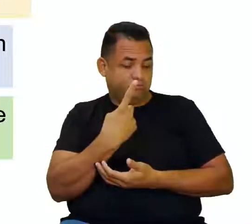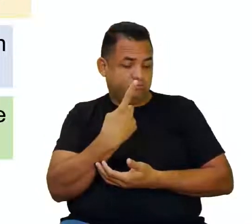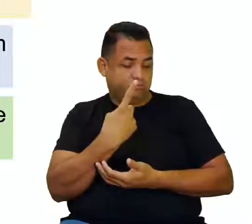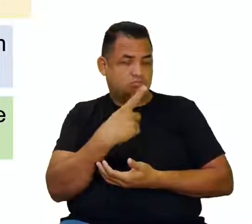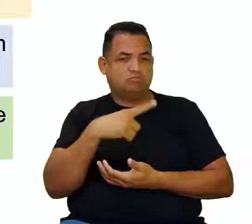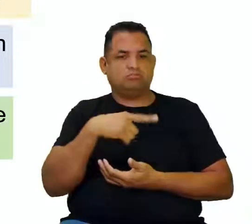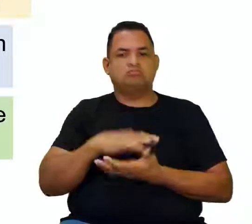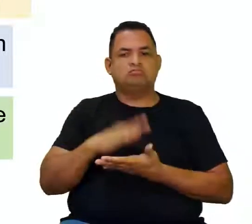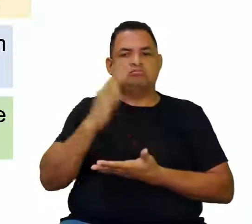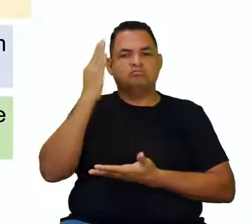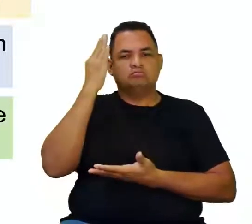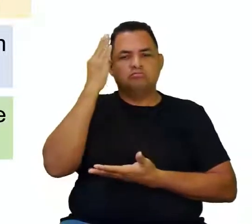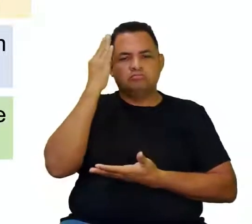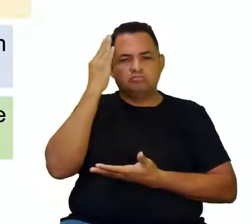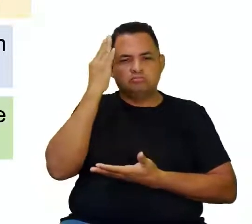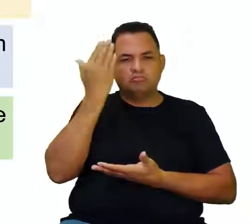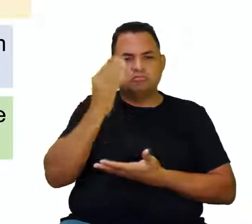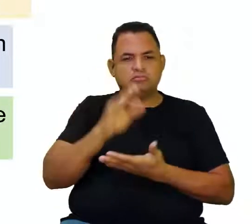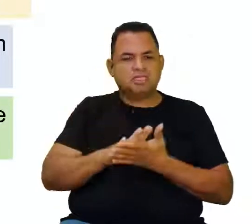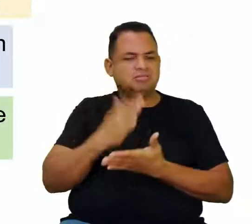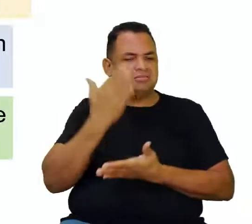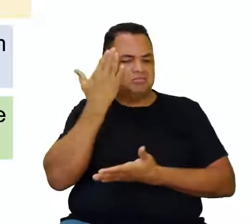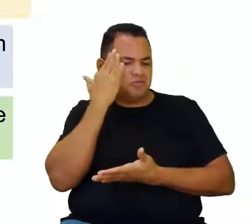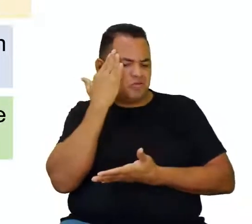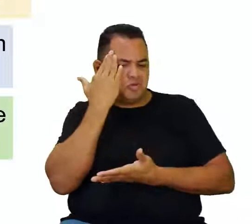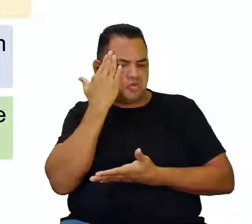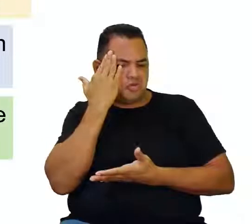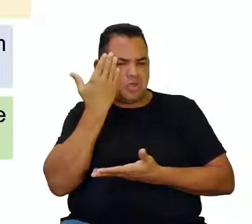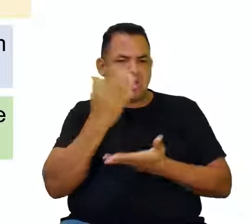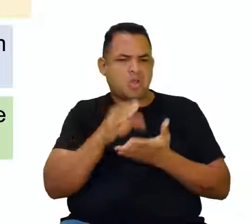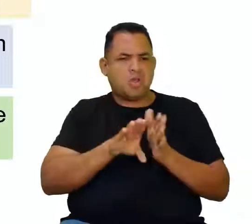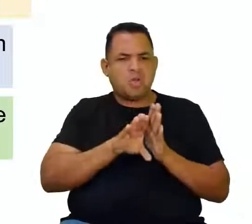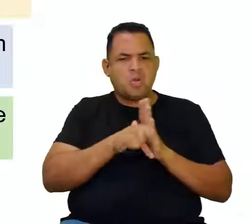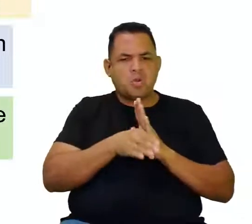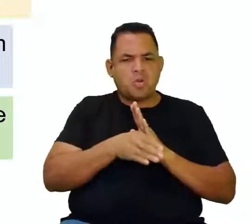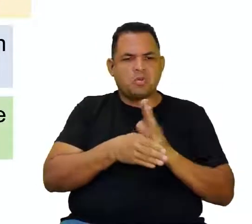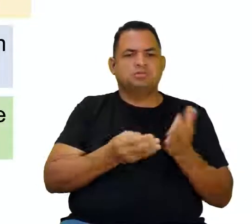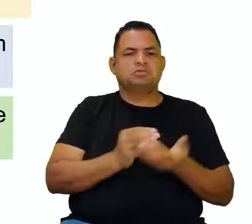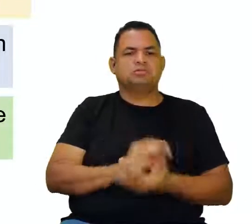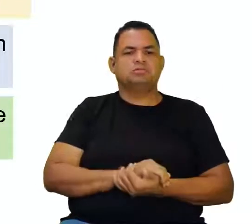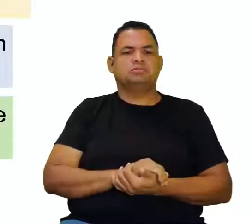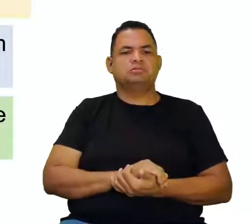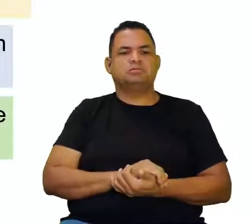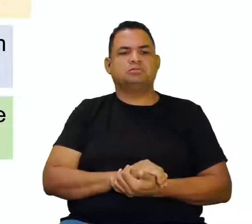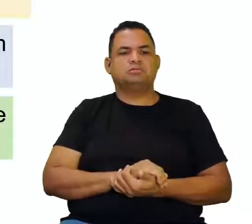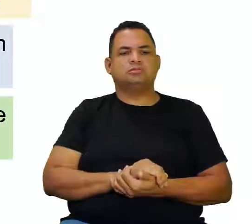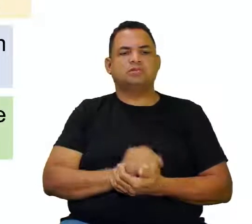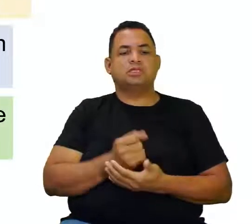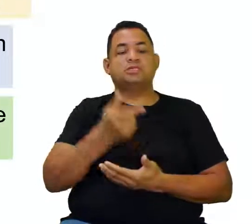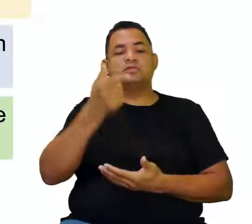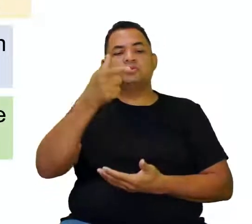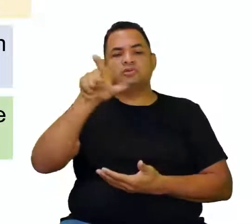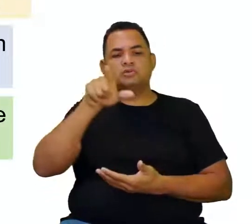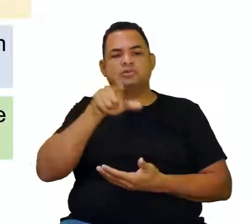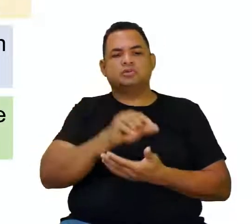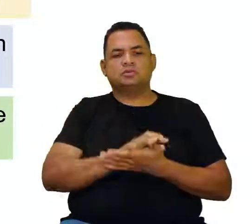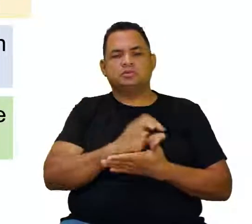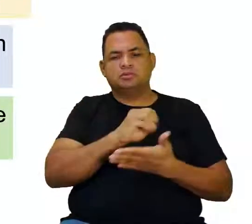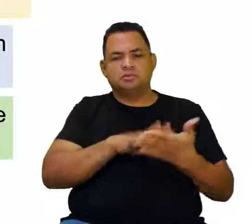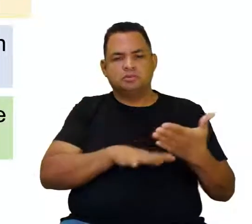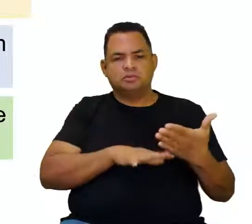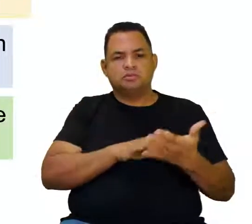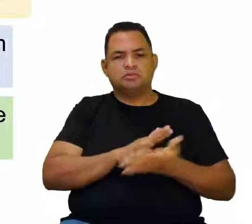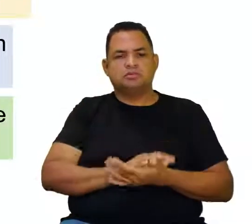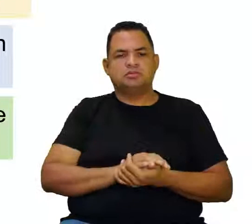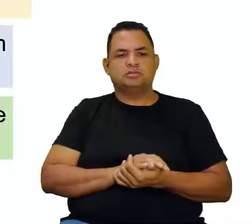se você tem um conceito mal compreendido. E as demais questões, as demais alternativas,